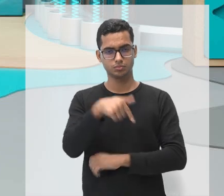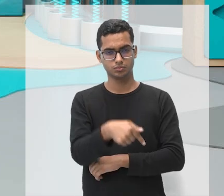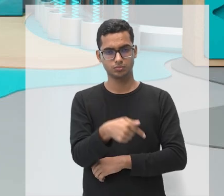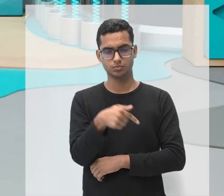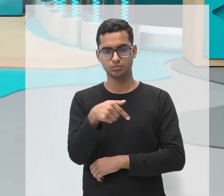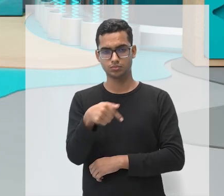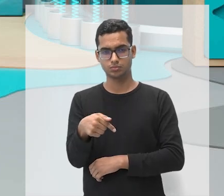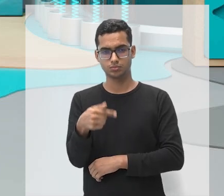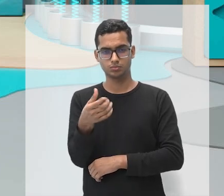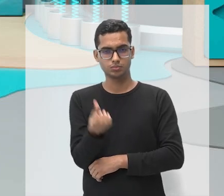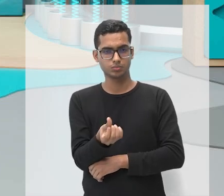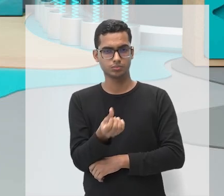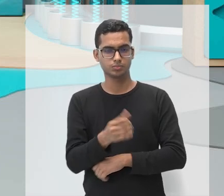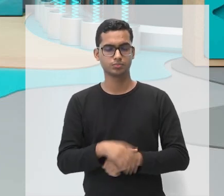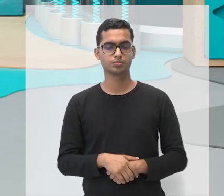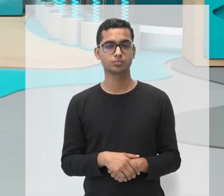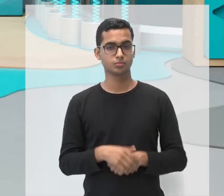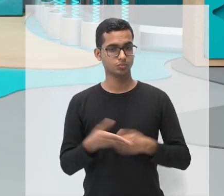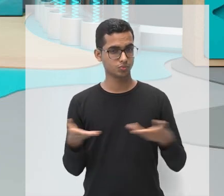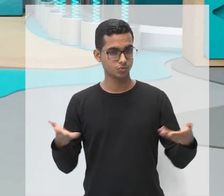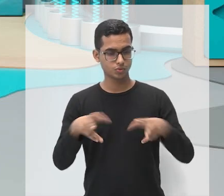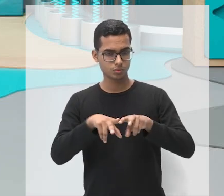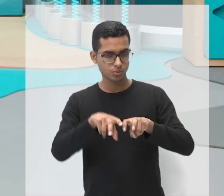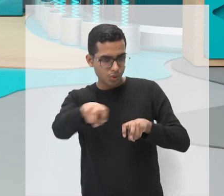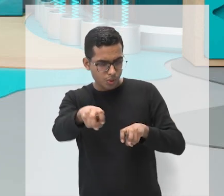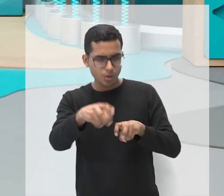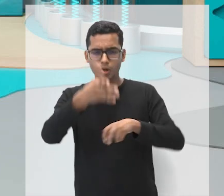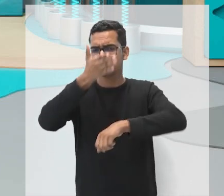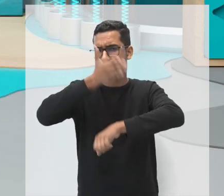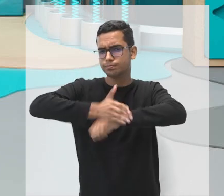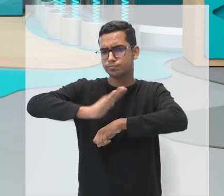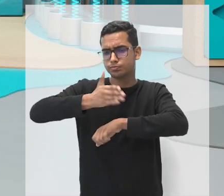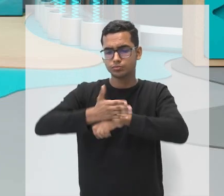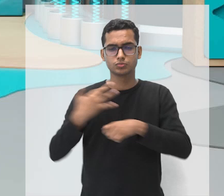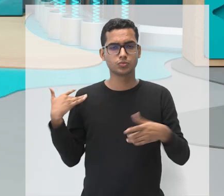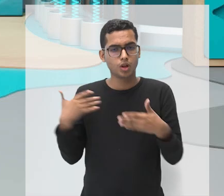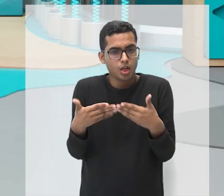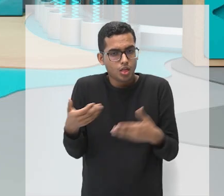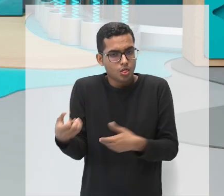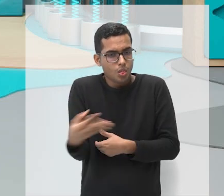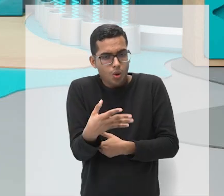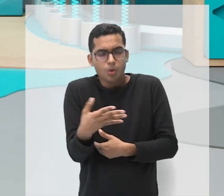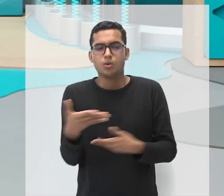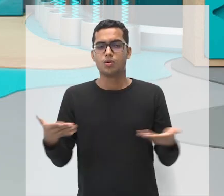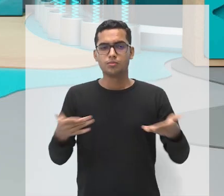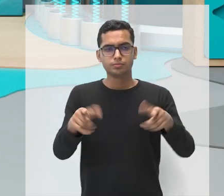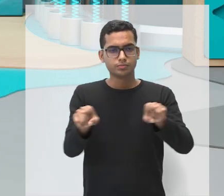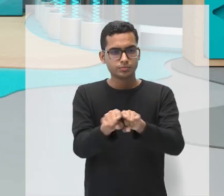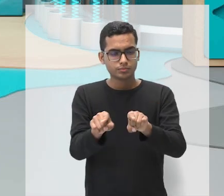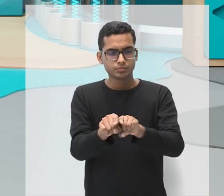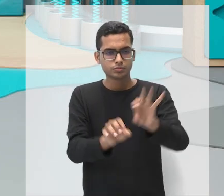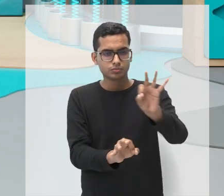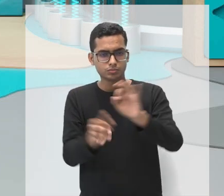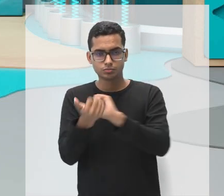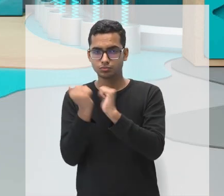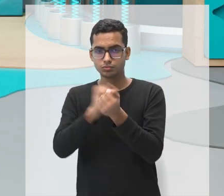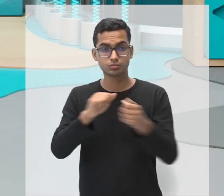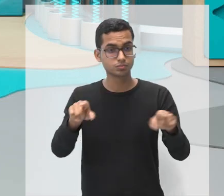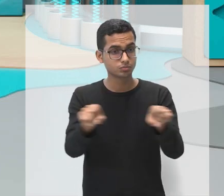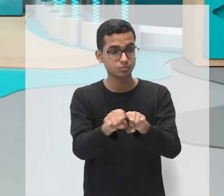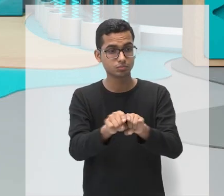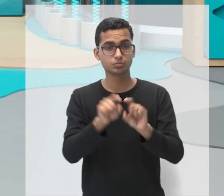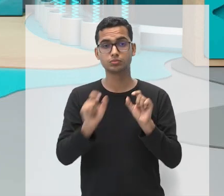é praticado, claro que numa roupagem, num formato mais atualizado, né? E as suas modalidades, elas compreendem